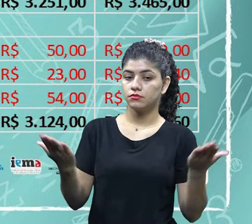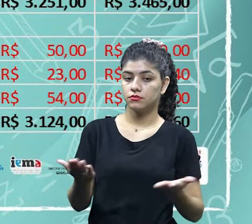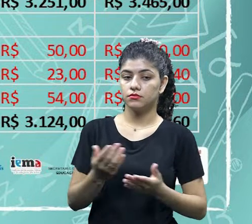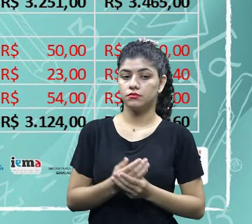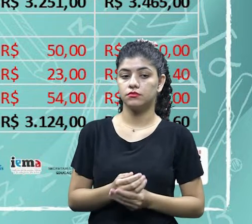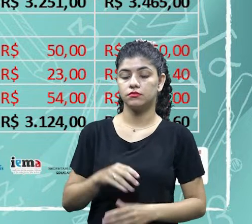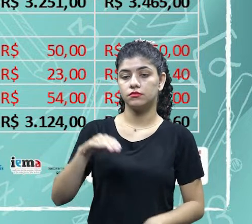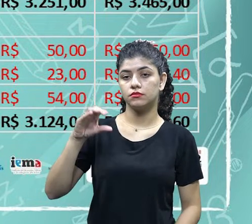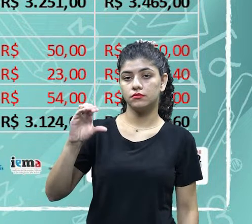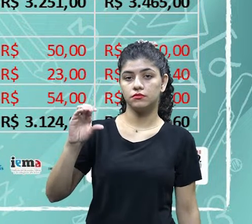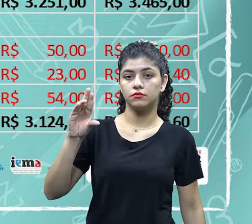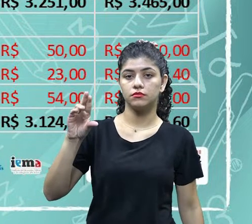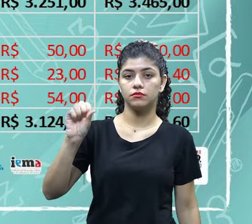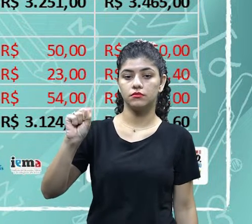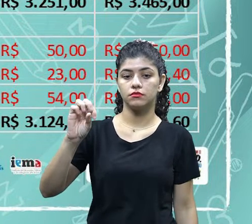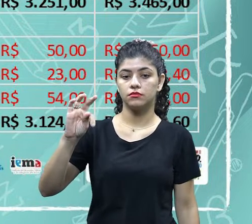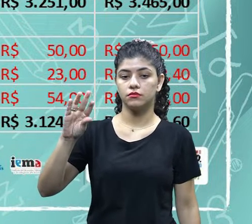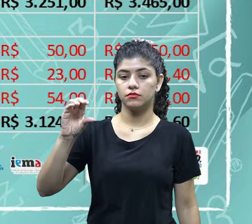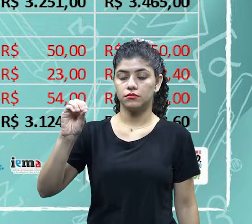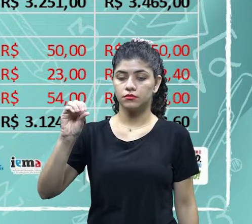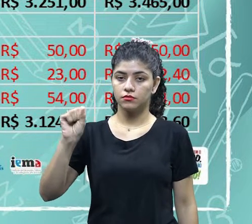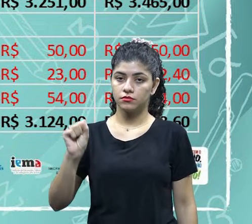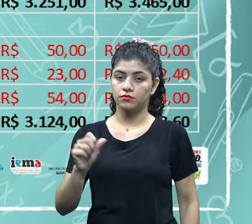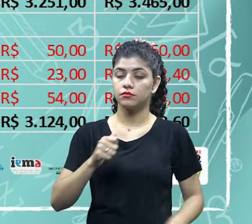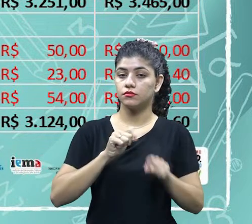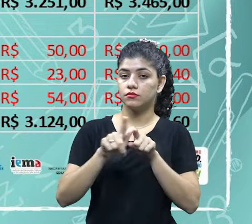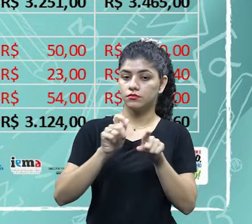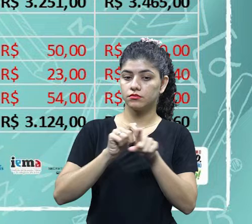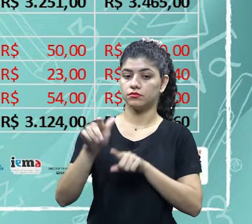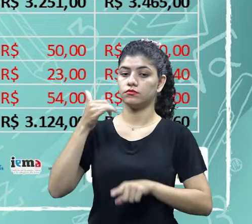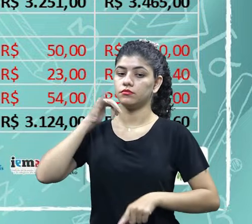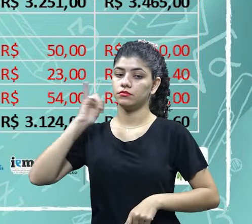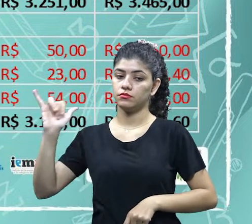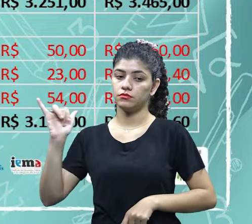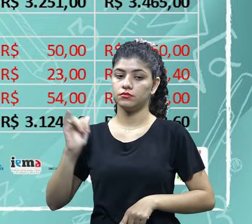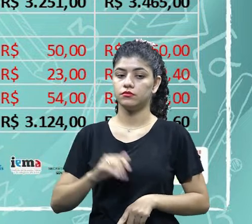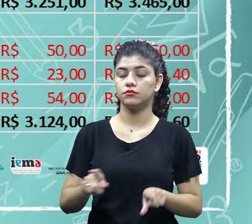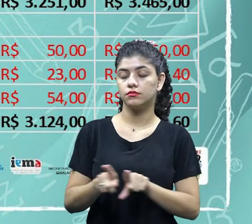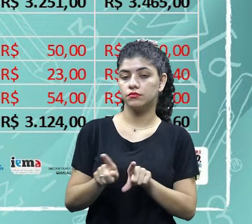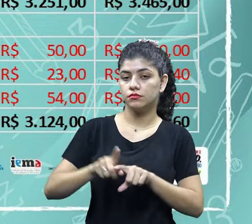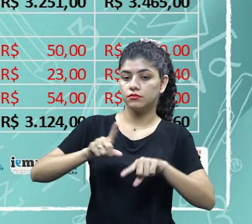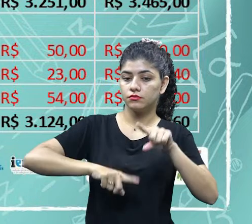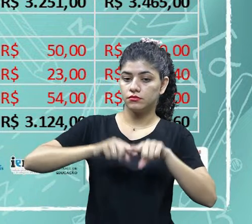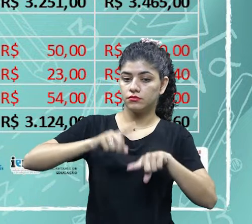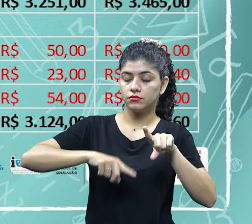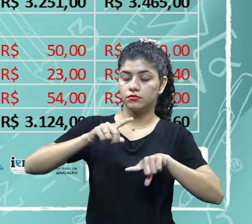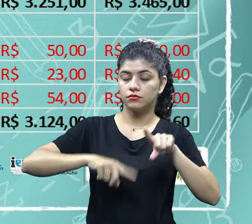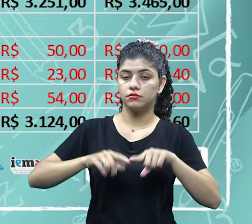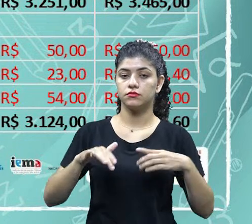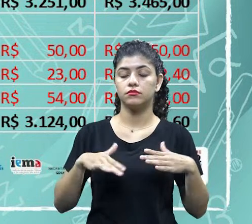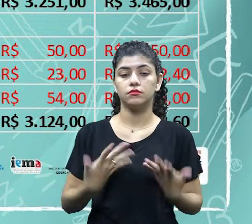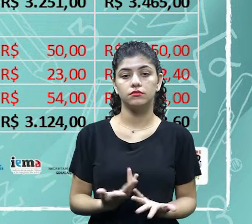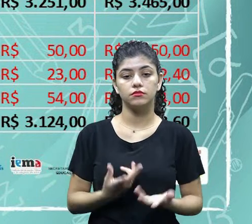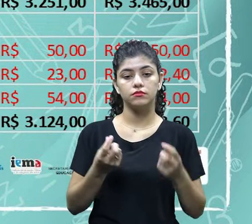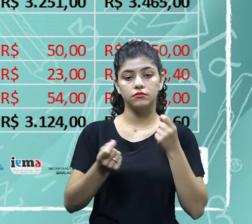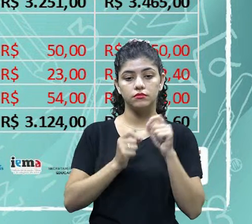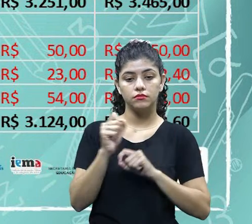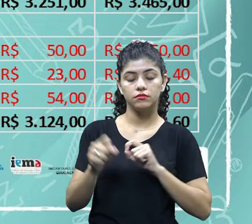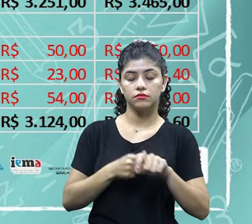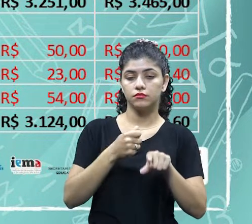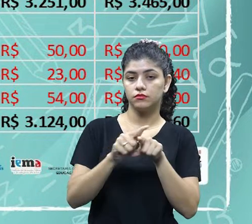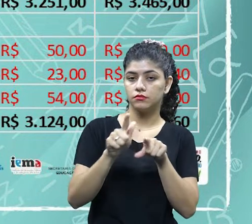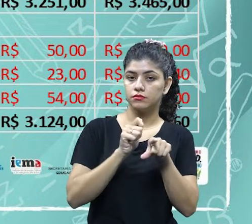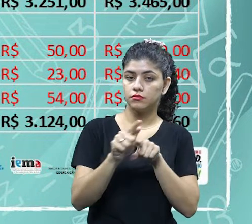como custo o aluguel, a energia elétrica e a matéria-prima. Então, veja que o aluguel ele é